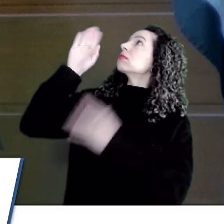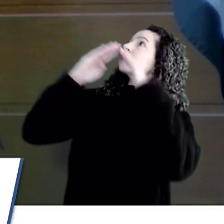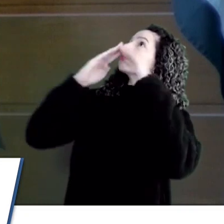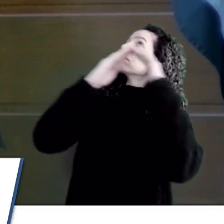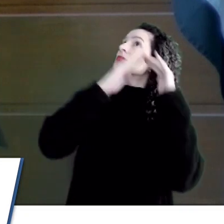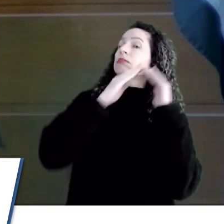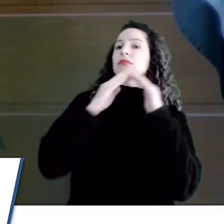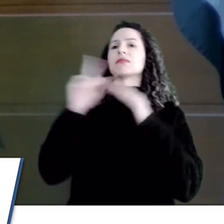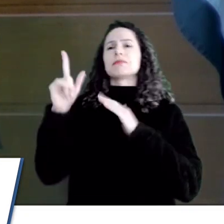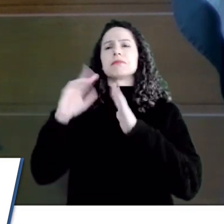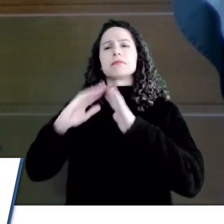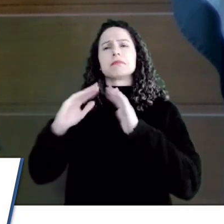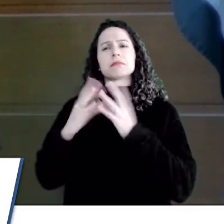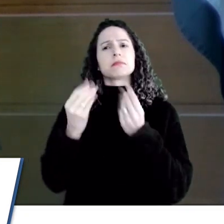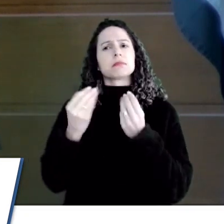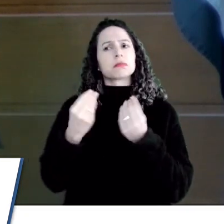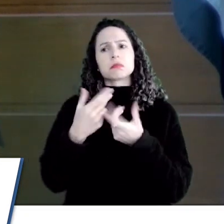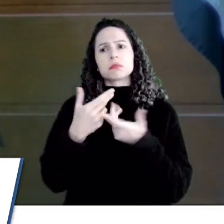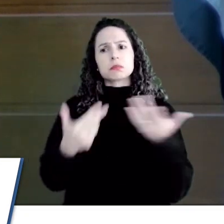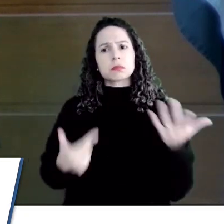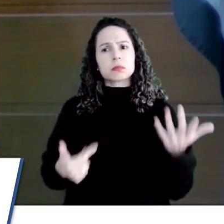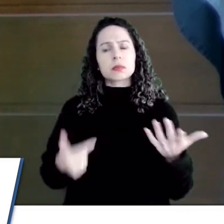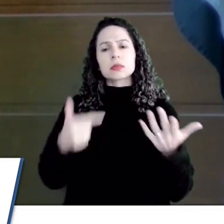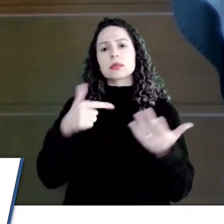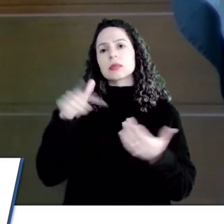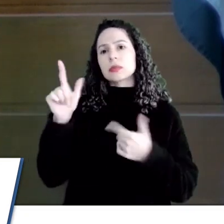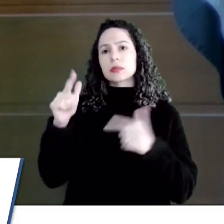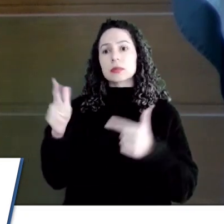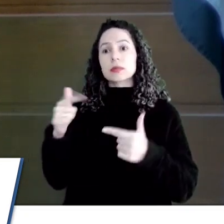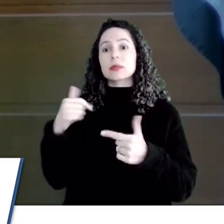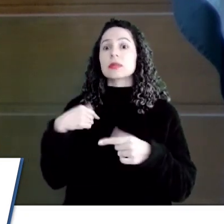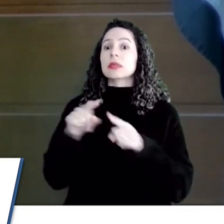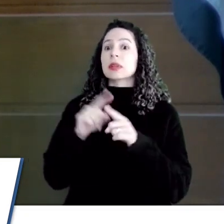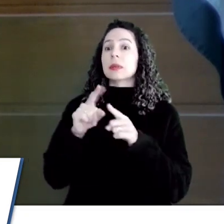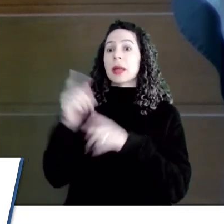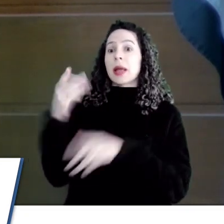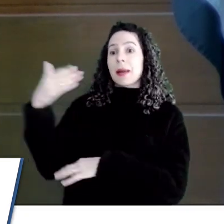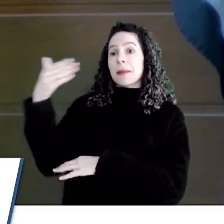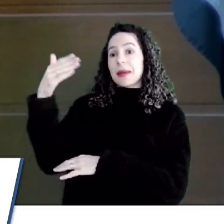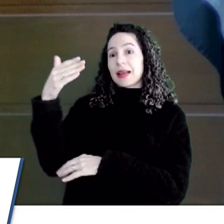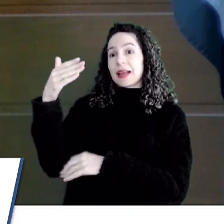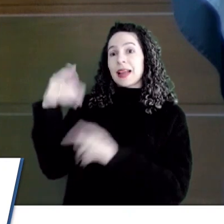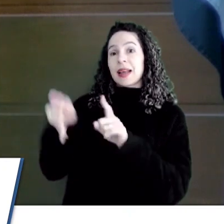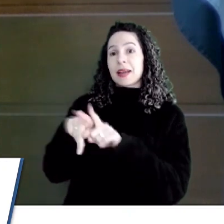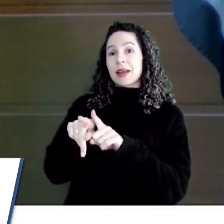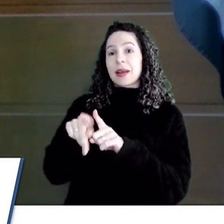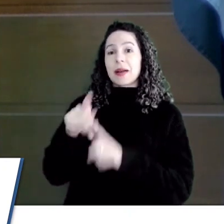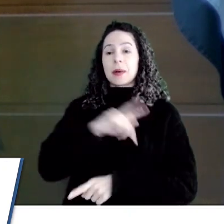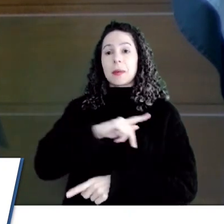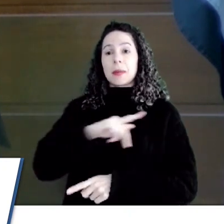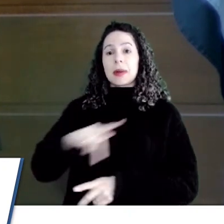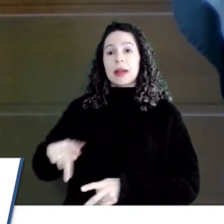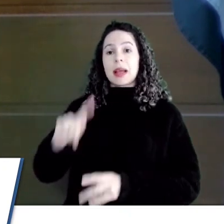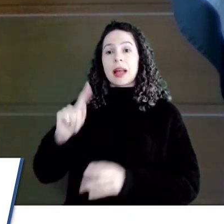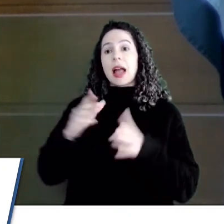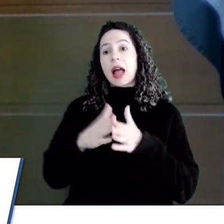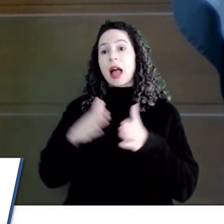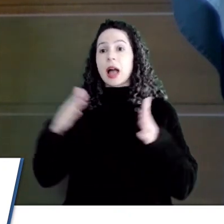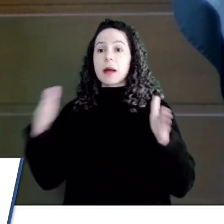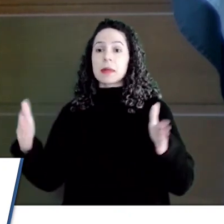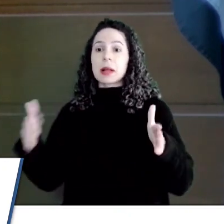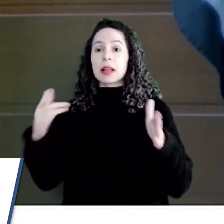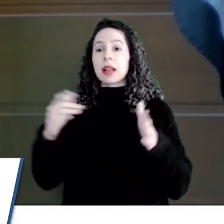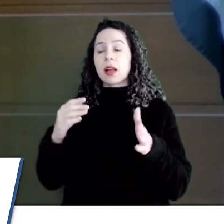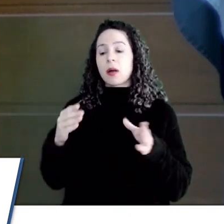muito grande também, em vários outros tipos de requisitos, até a bandeira do nosso presidente, que é a ampliação da avenida lá Euclides Vieira